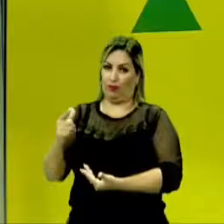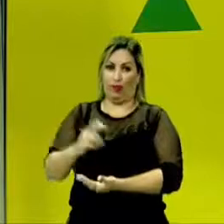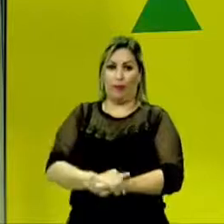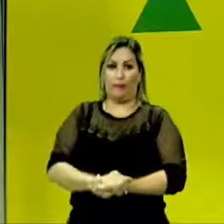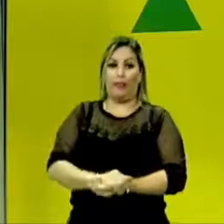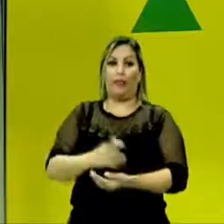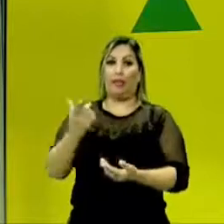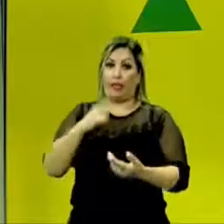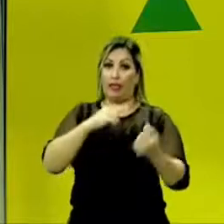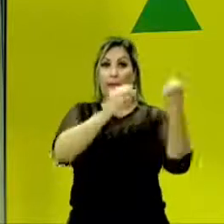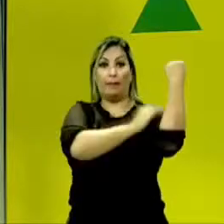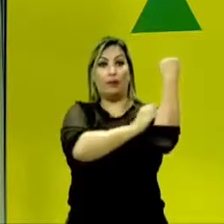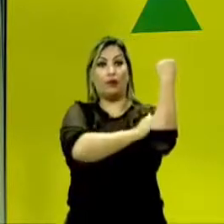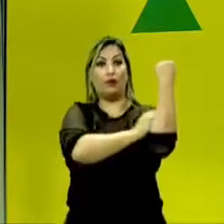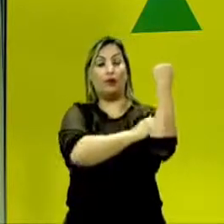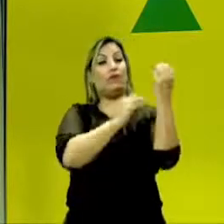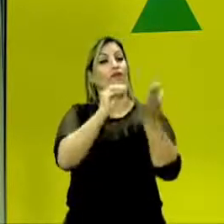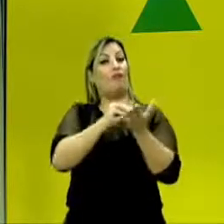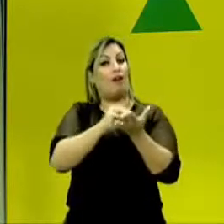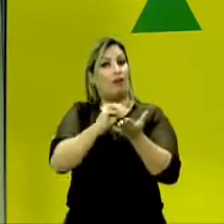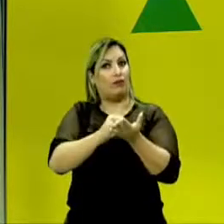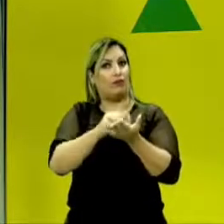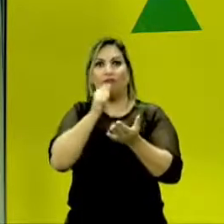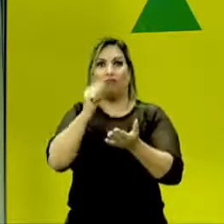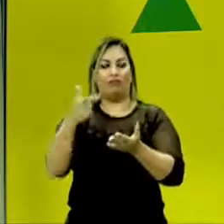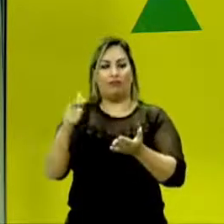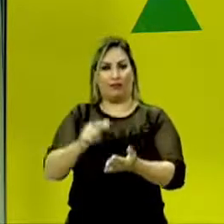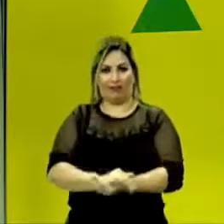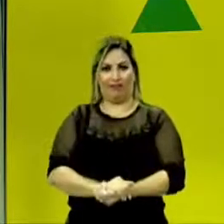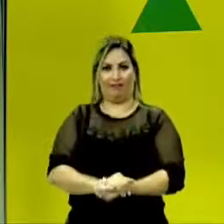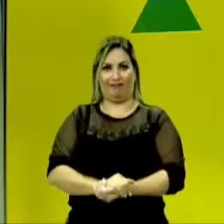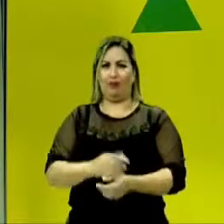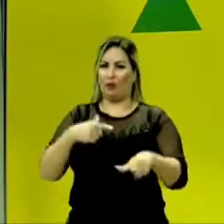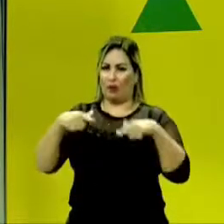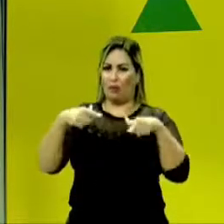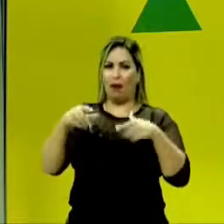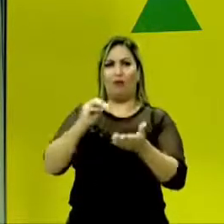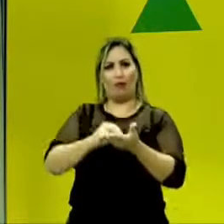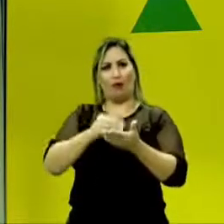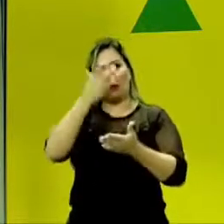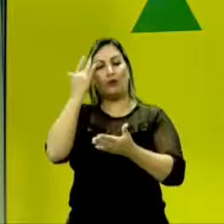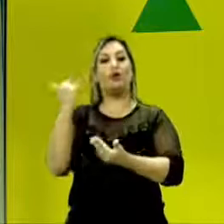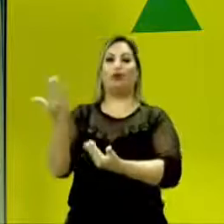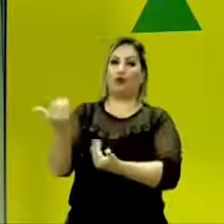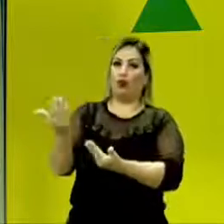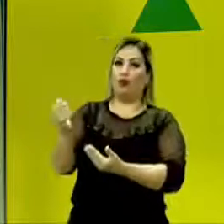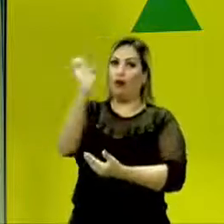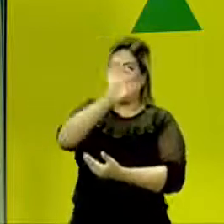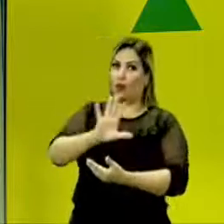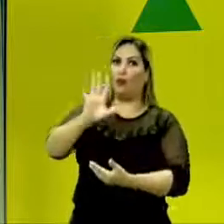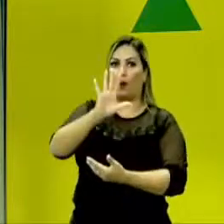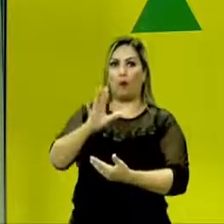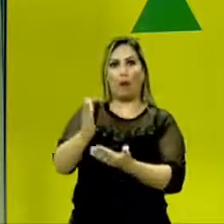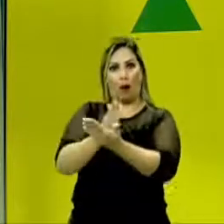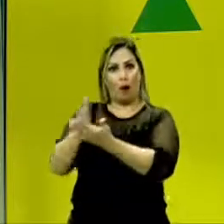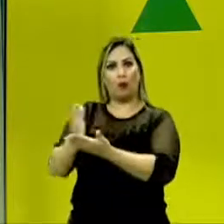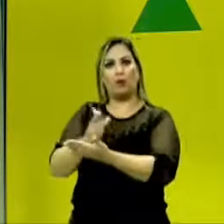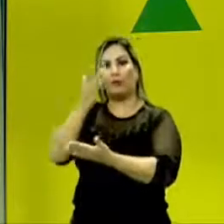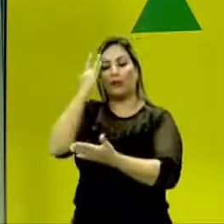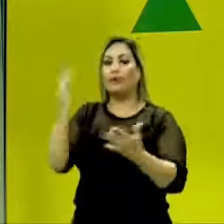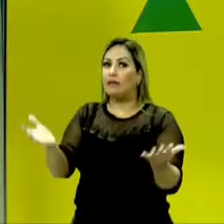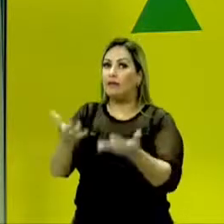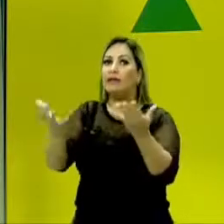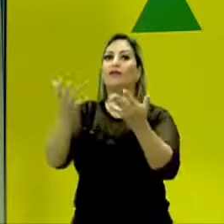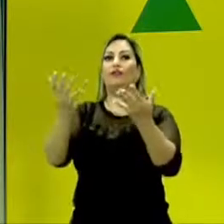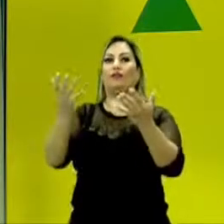uma mão de obra, aliás, quase inexistente. Então, alguns países, principalmente europeus, já incentivam